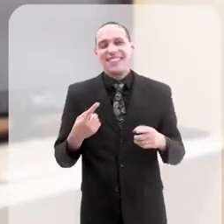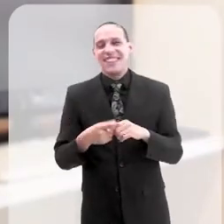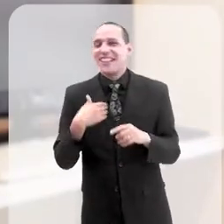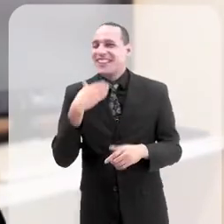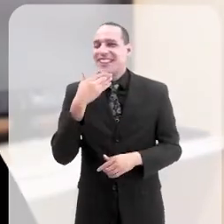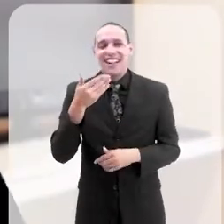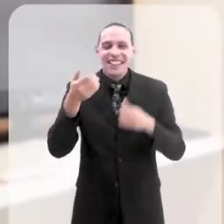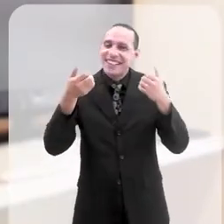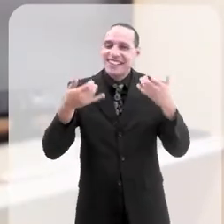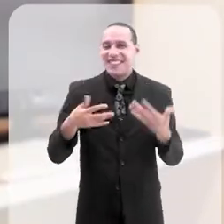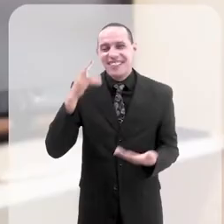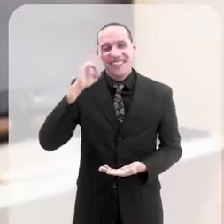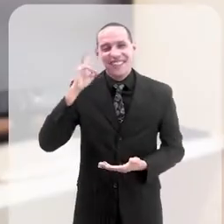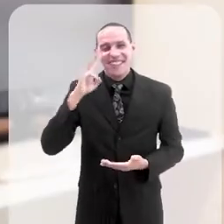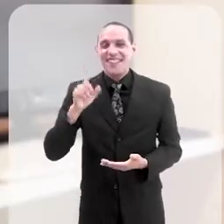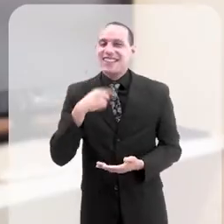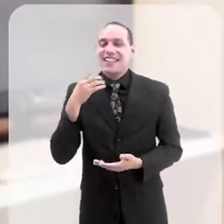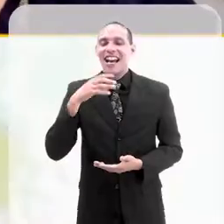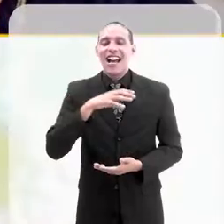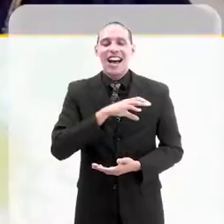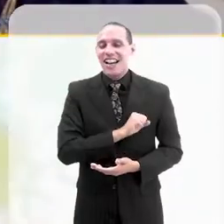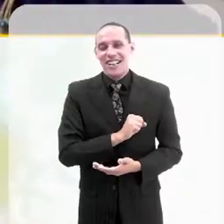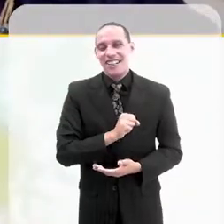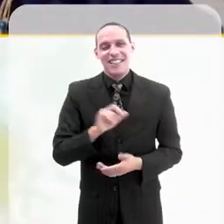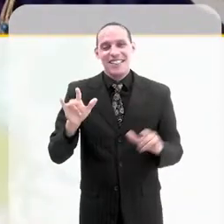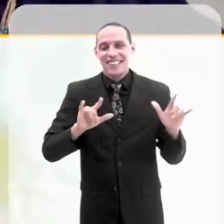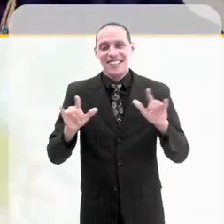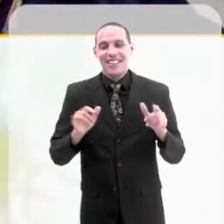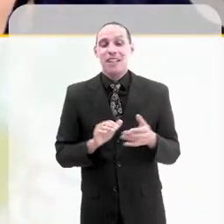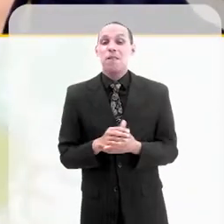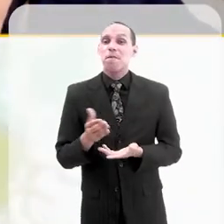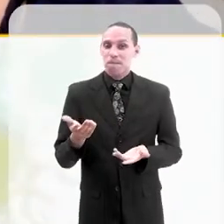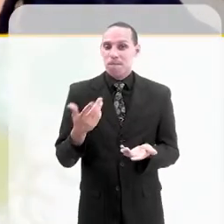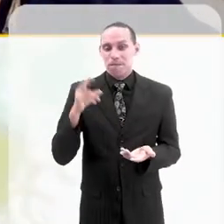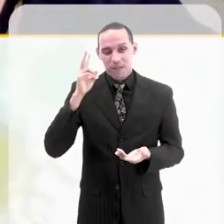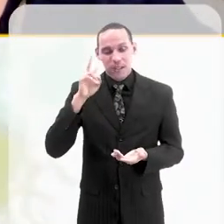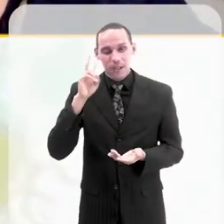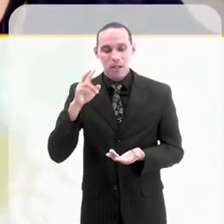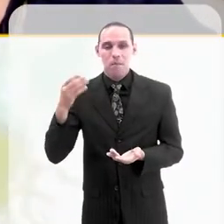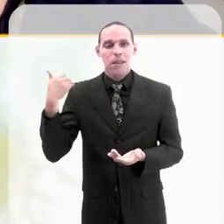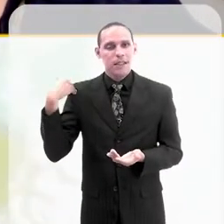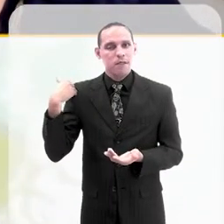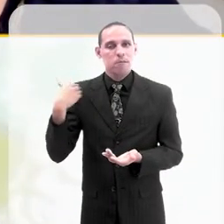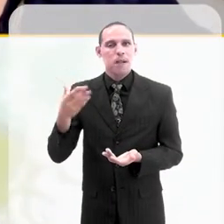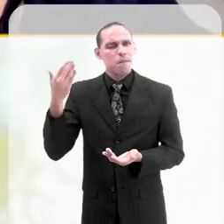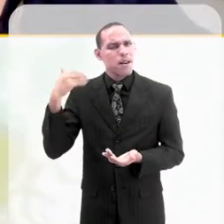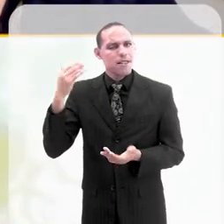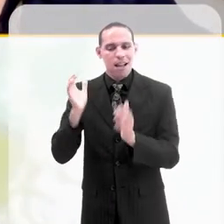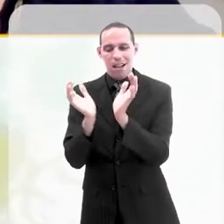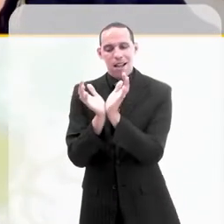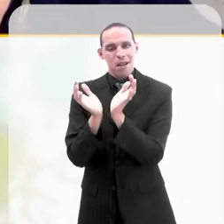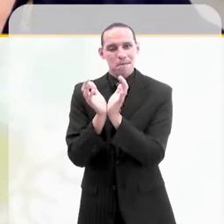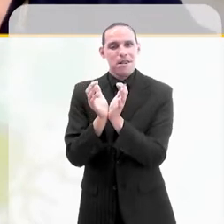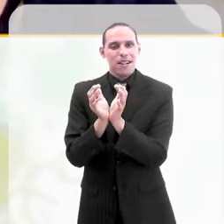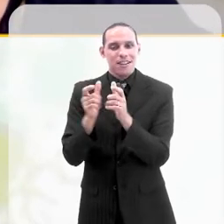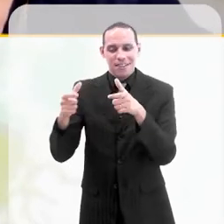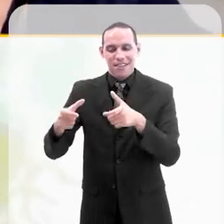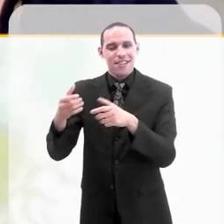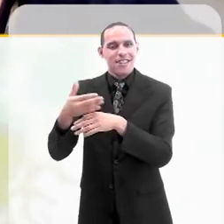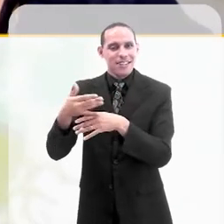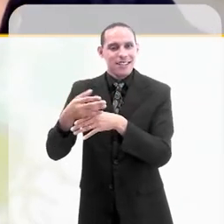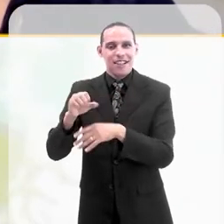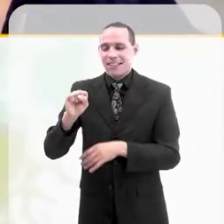pedir para contar a história agora, que a gente adora ouvir histórias. Eu tenho uma historinha, então. Quando eu fui trabalhar lá na PAE do Sertãozinho, né, eu